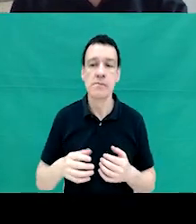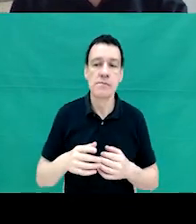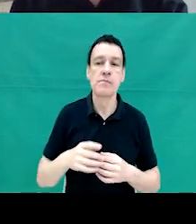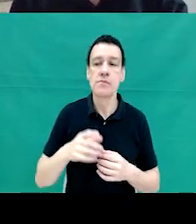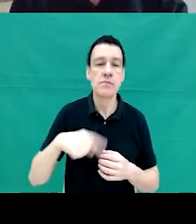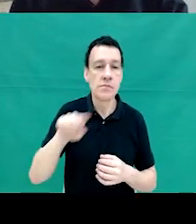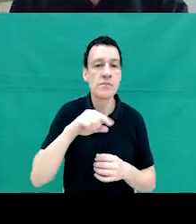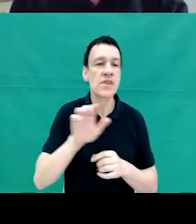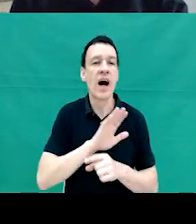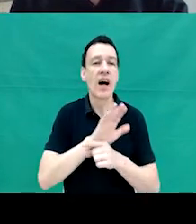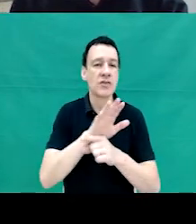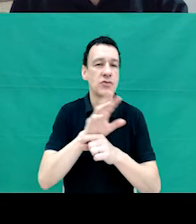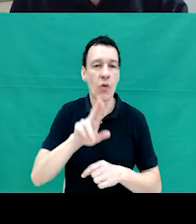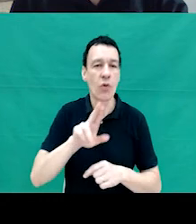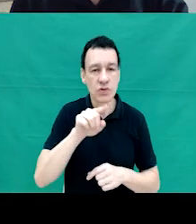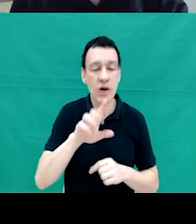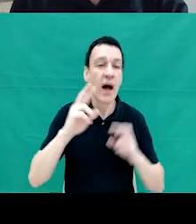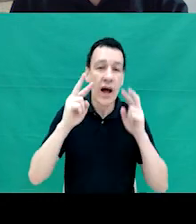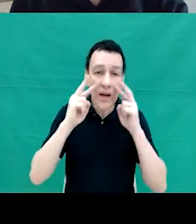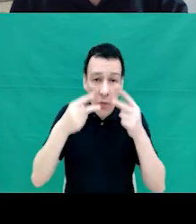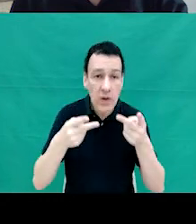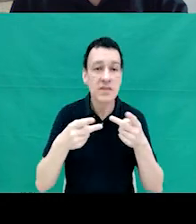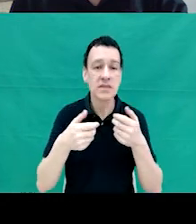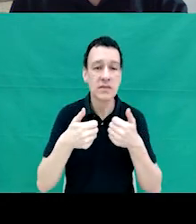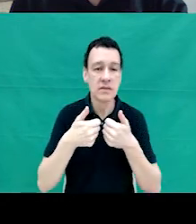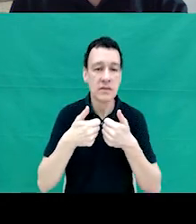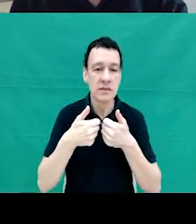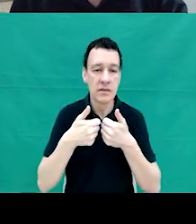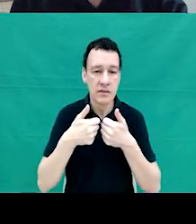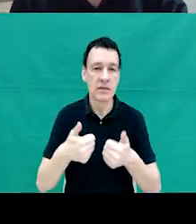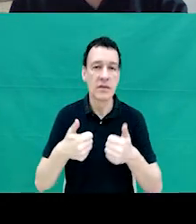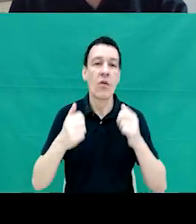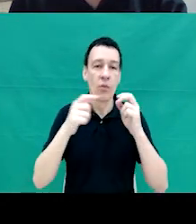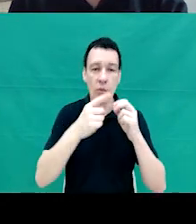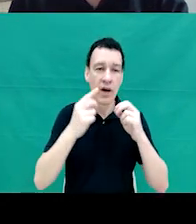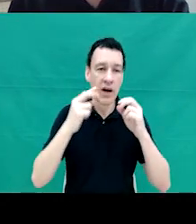11. Modo de fala desligado. E tem um iPhone querendo participar da apresentação.